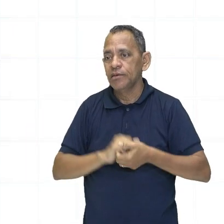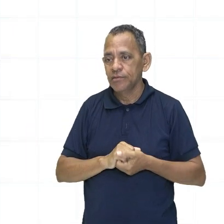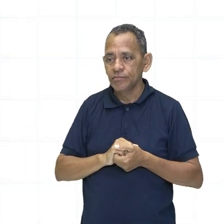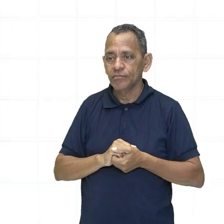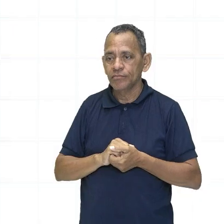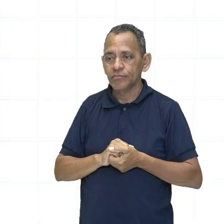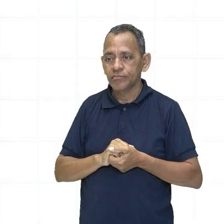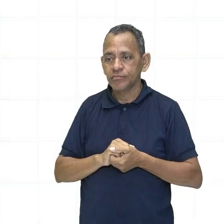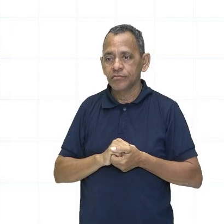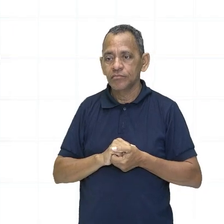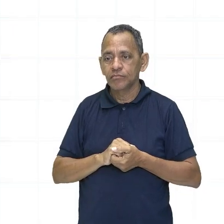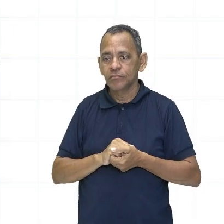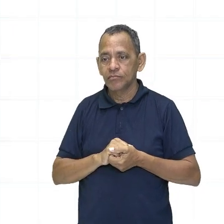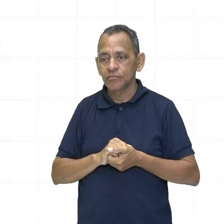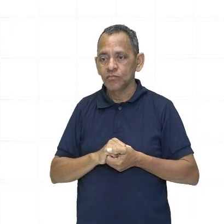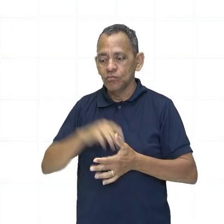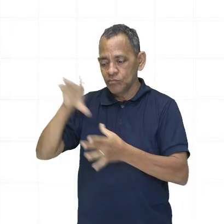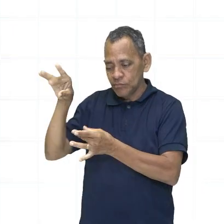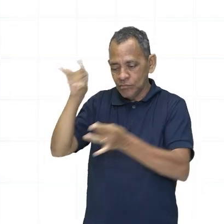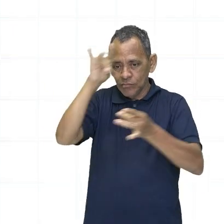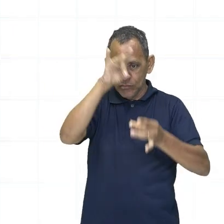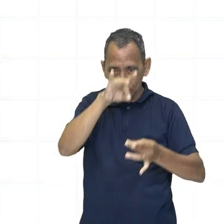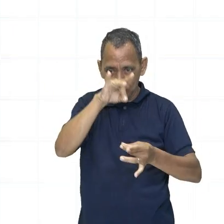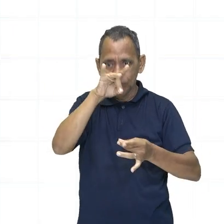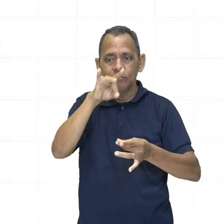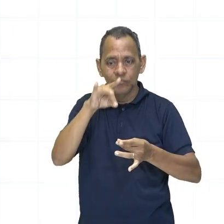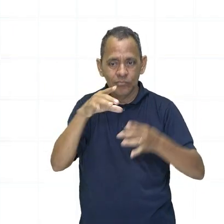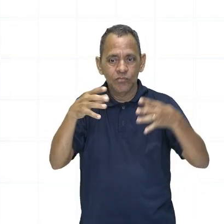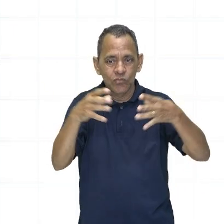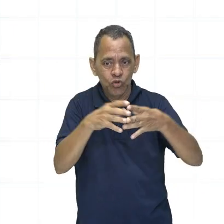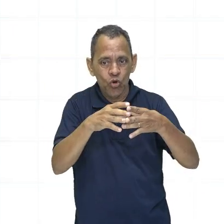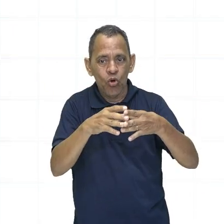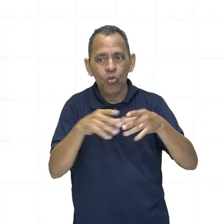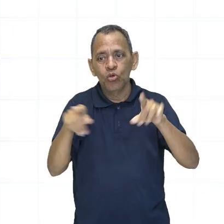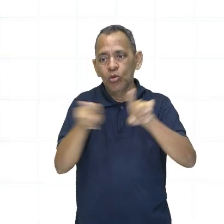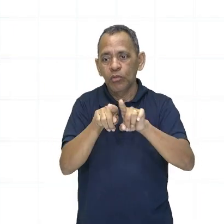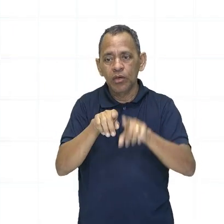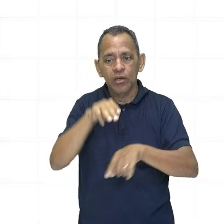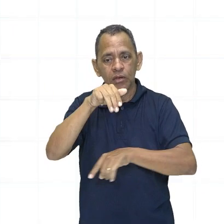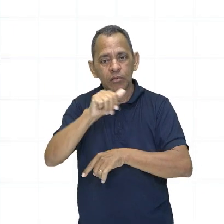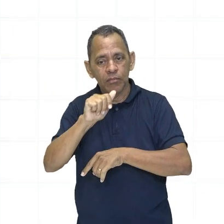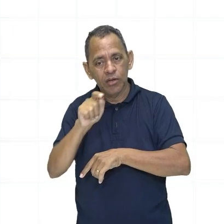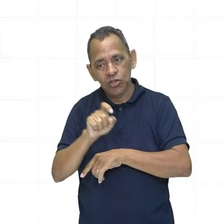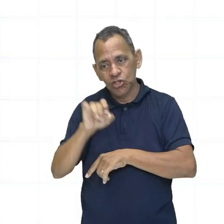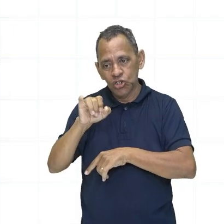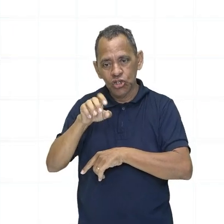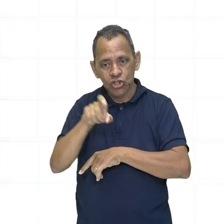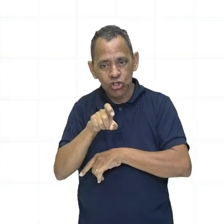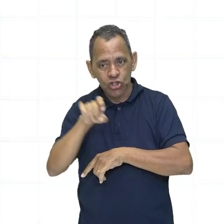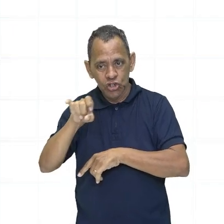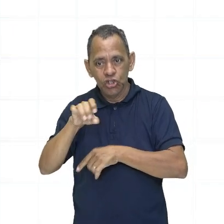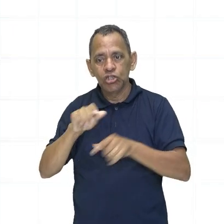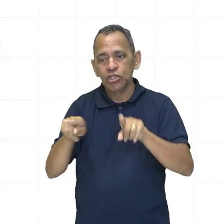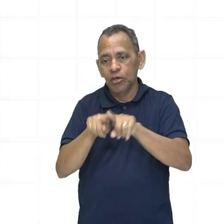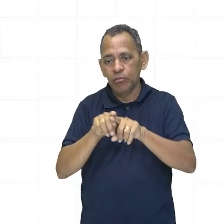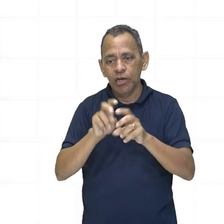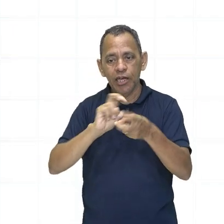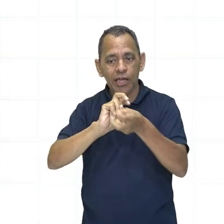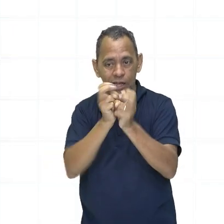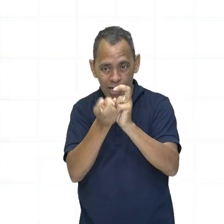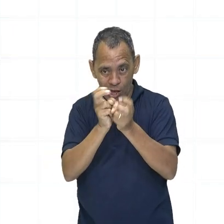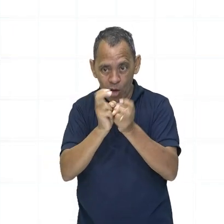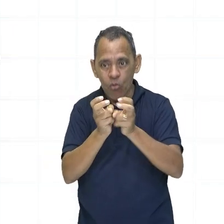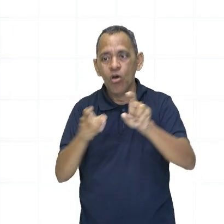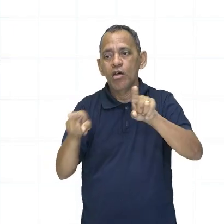incorpora elementos de outras danças, tais como machixe, polca, inclusive a capoeira.